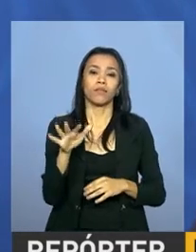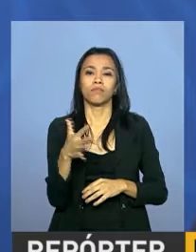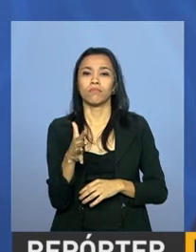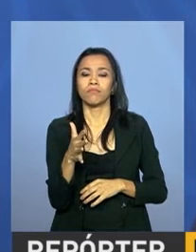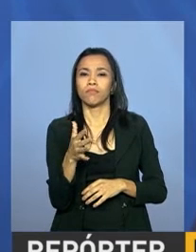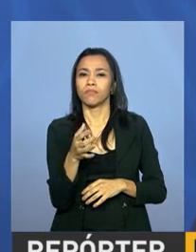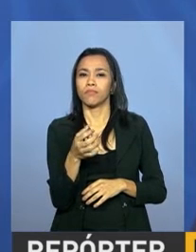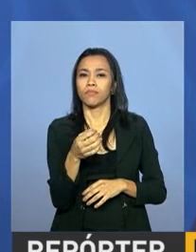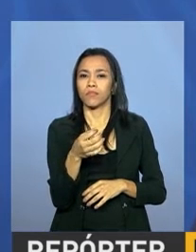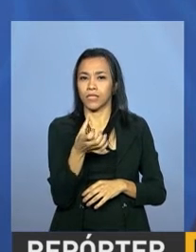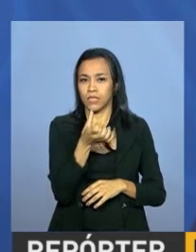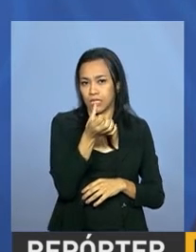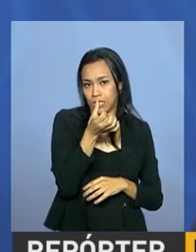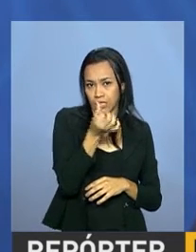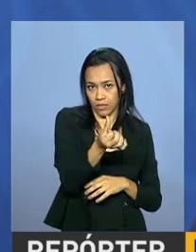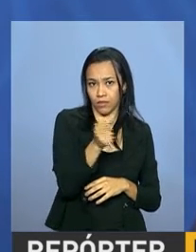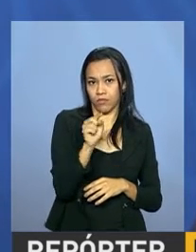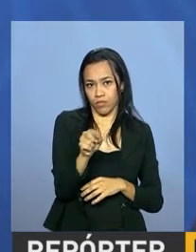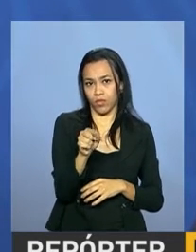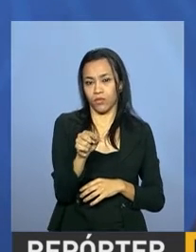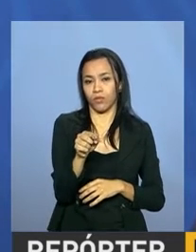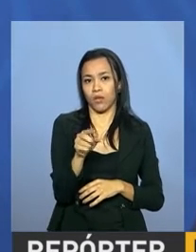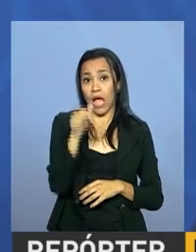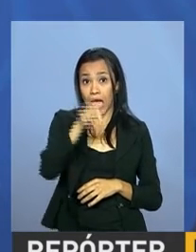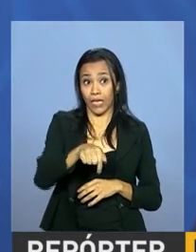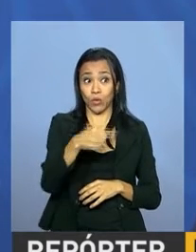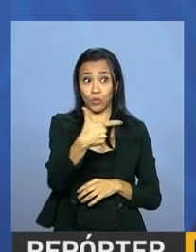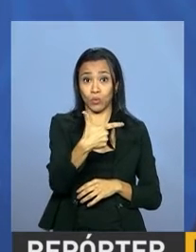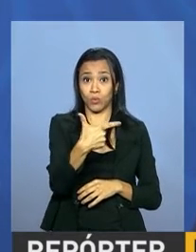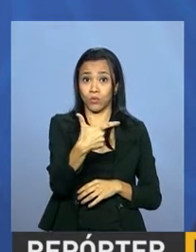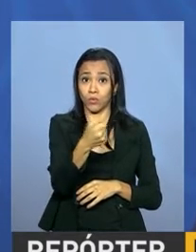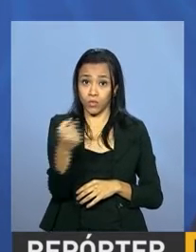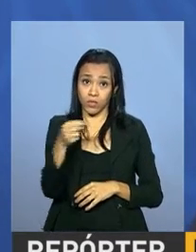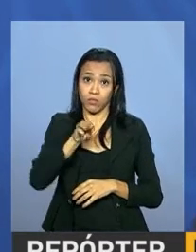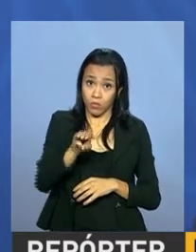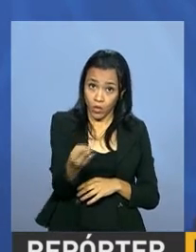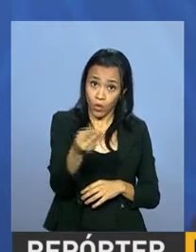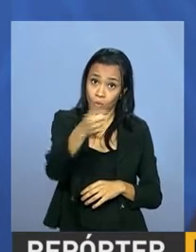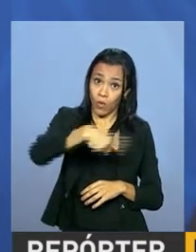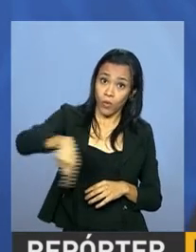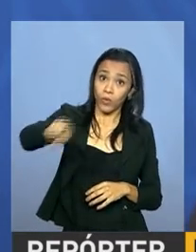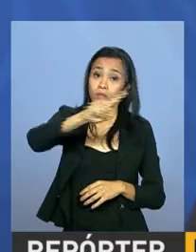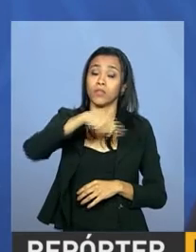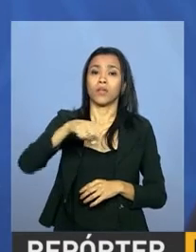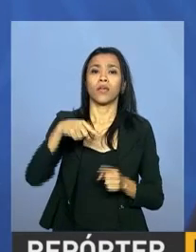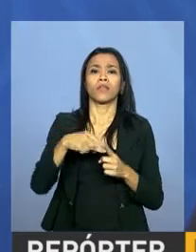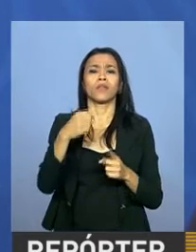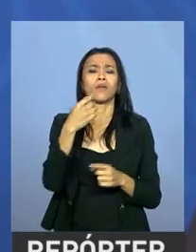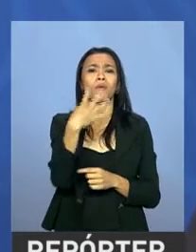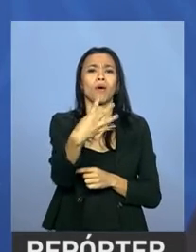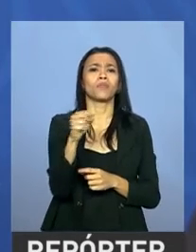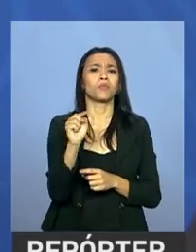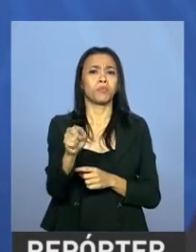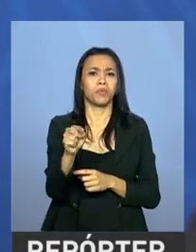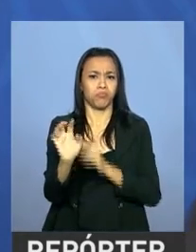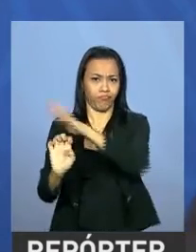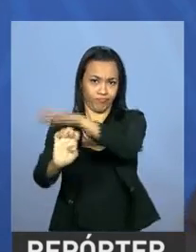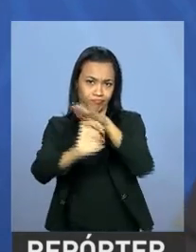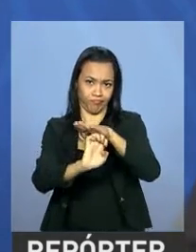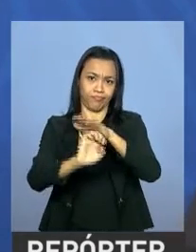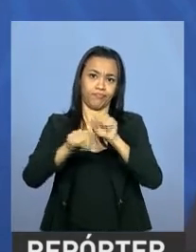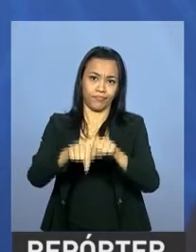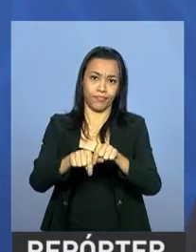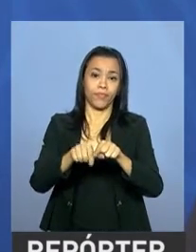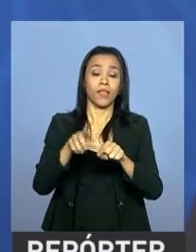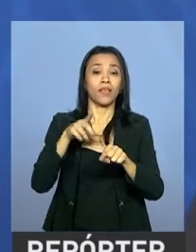startups brasil com 200 milhões de habitantes 4 mil startups significa dizer que a gente tem um